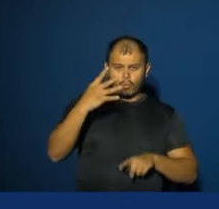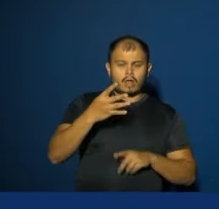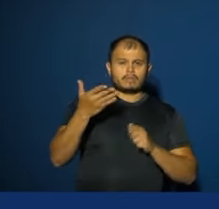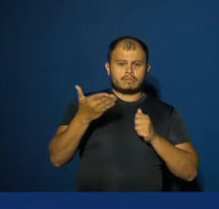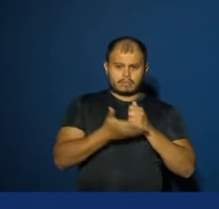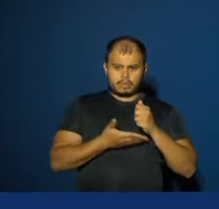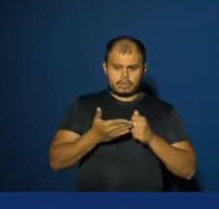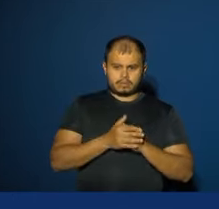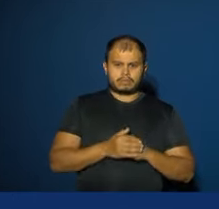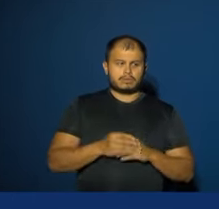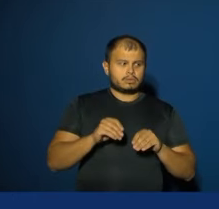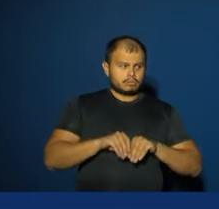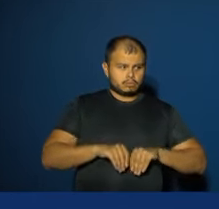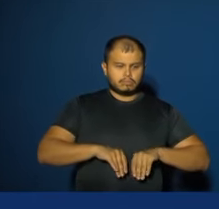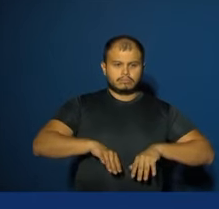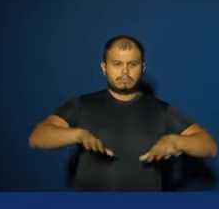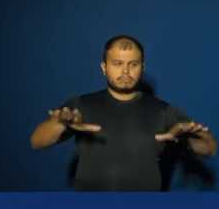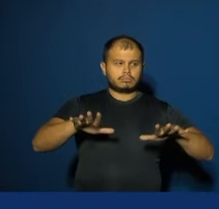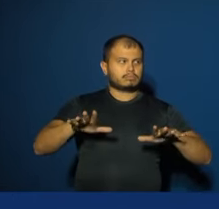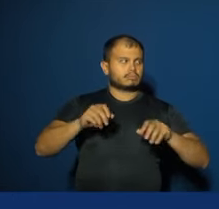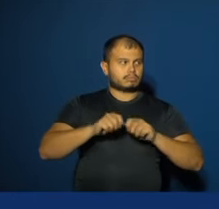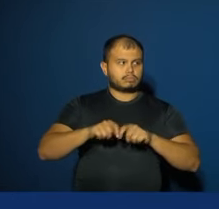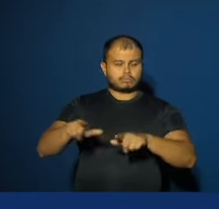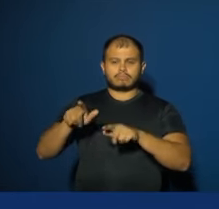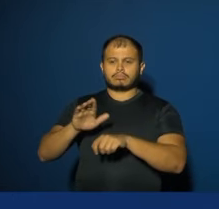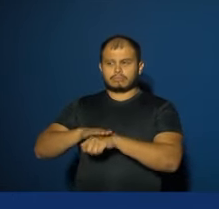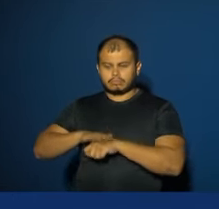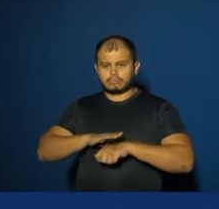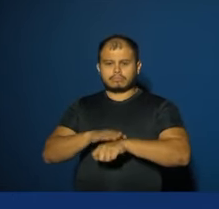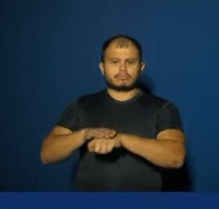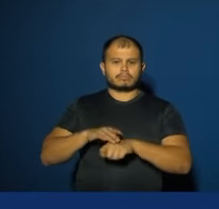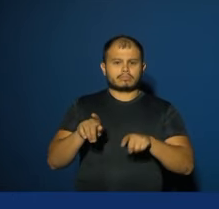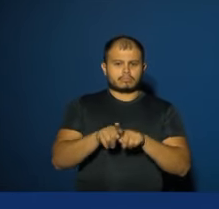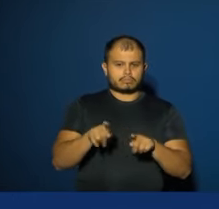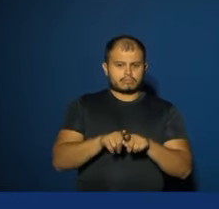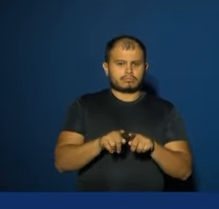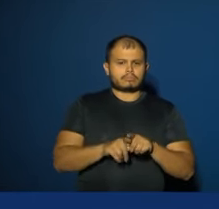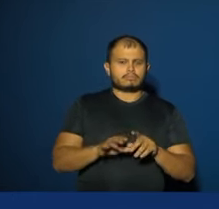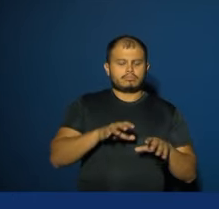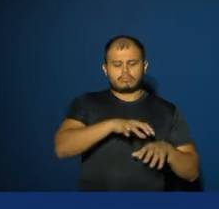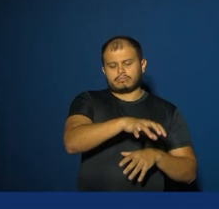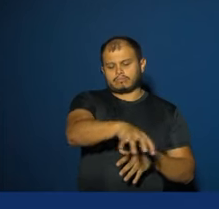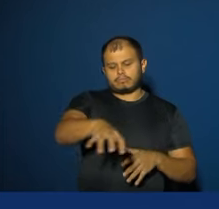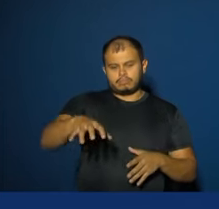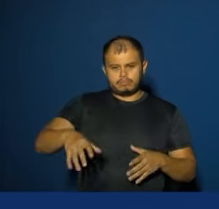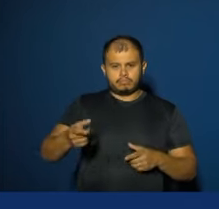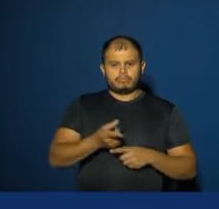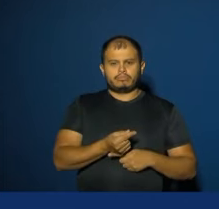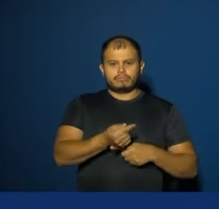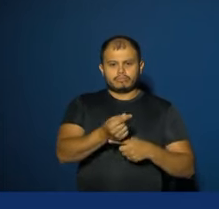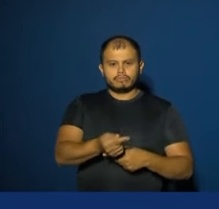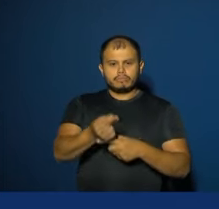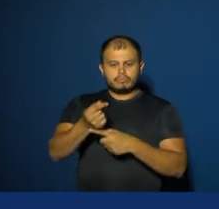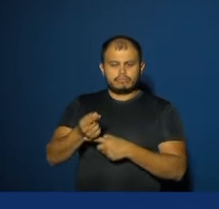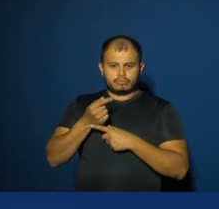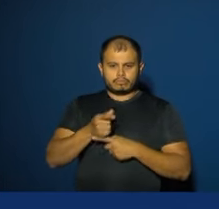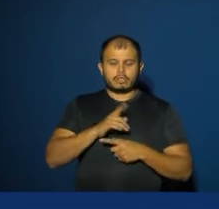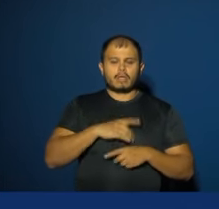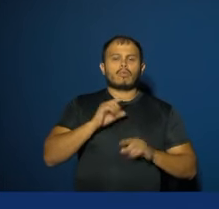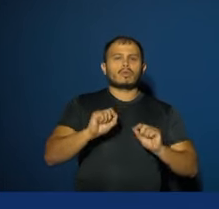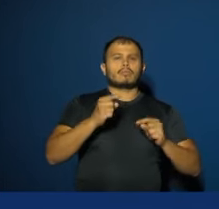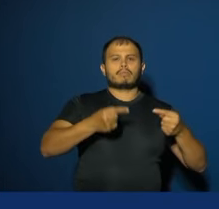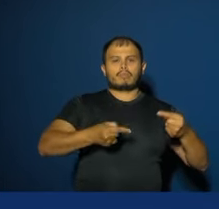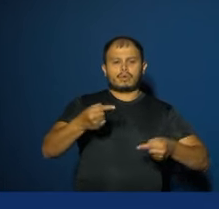muito. Distribuição, transmissão, geração e encargos setoriais. Basicamente, encargos setoriais são